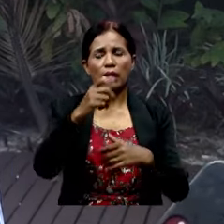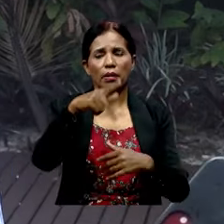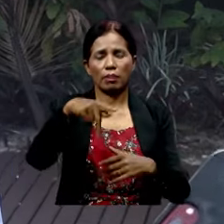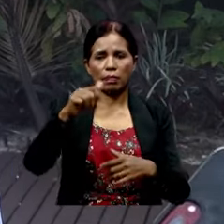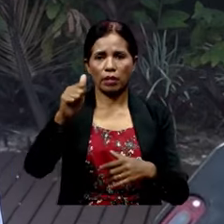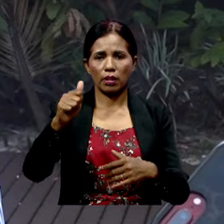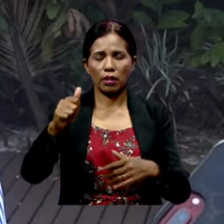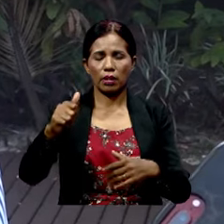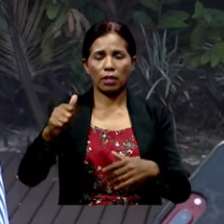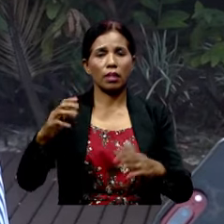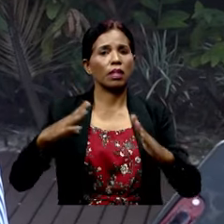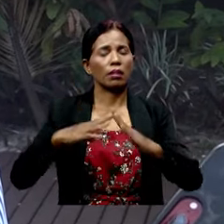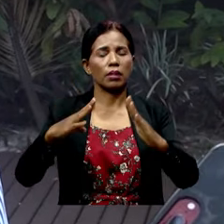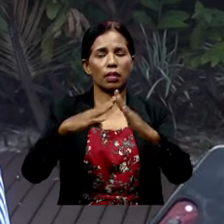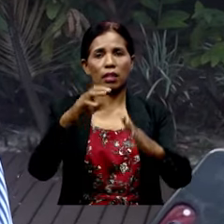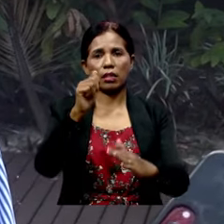capital samoana,